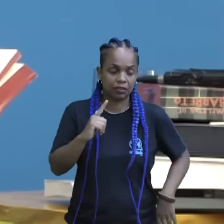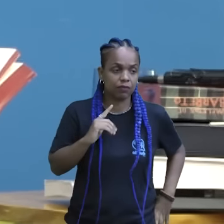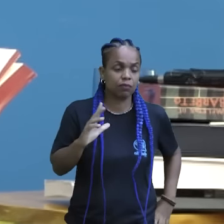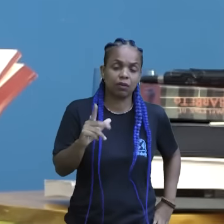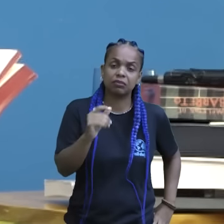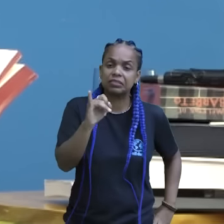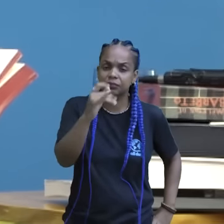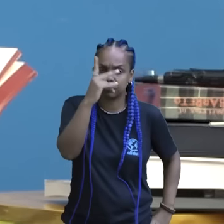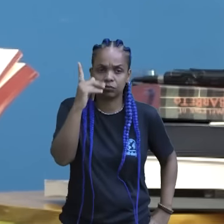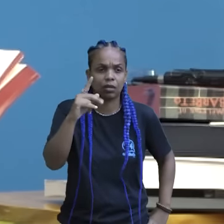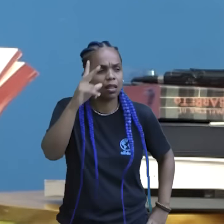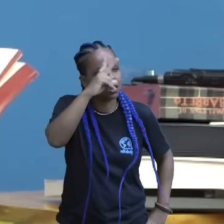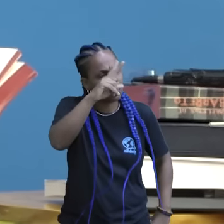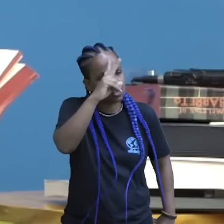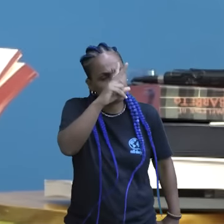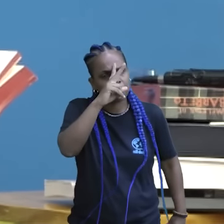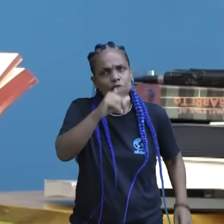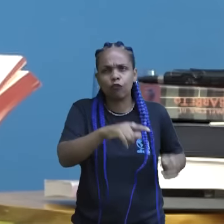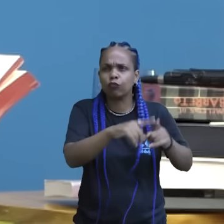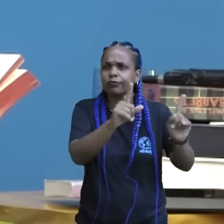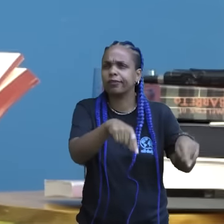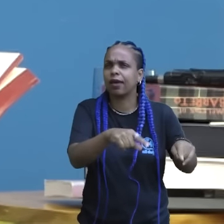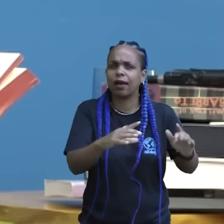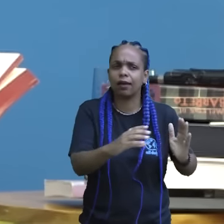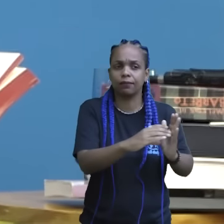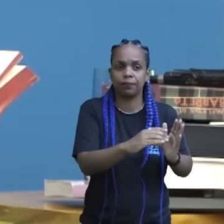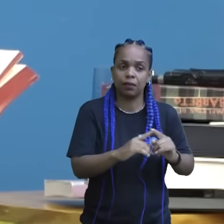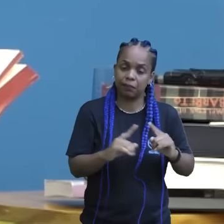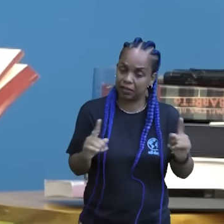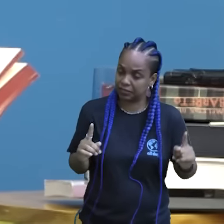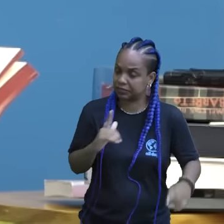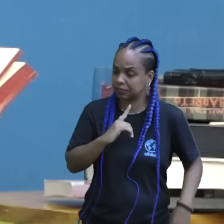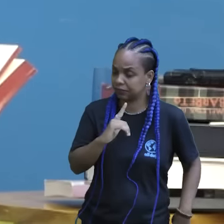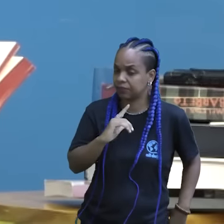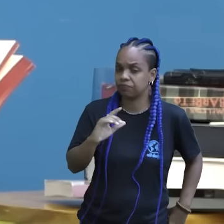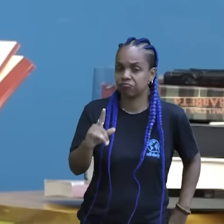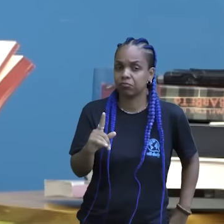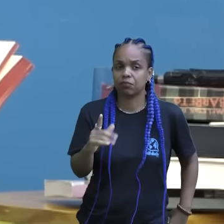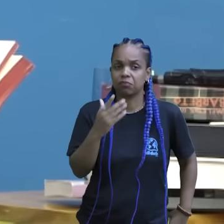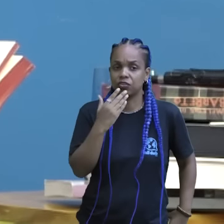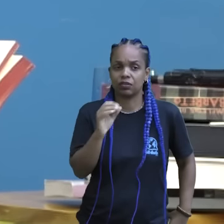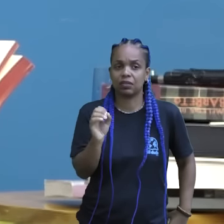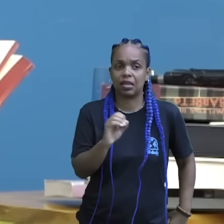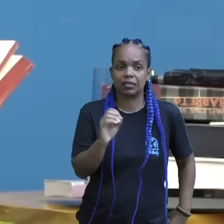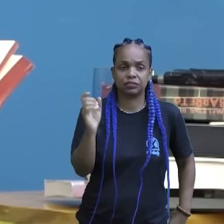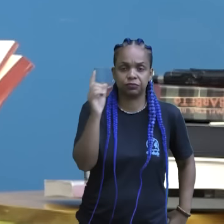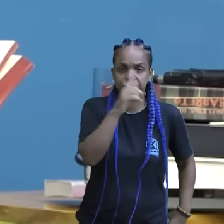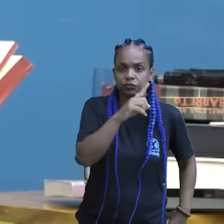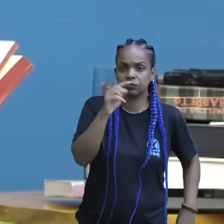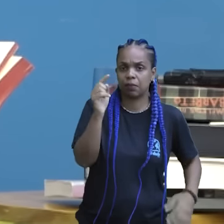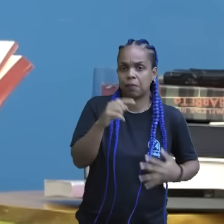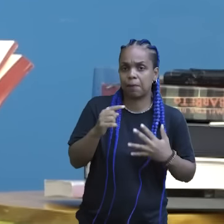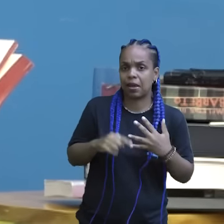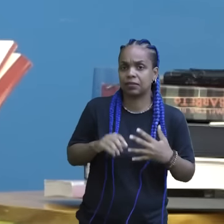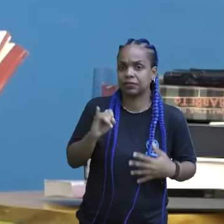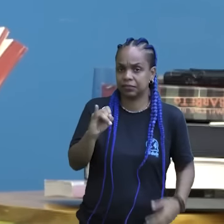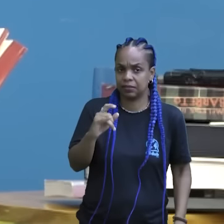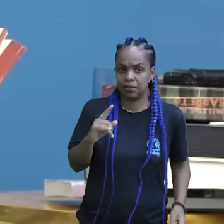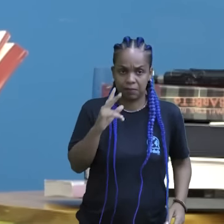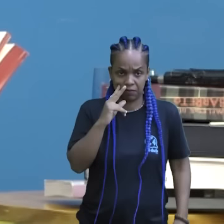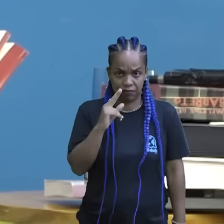à dificuldade, mas ladeando-a, irei, sem preocupar-me com datas, nem tampouco me incomodando